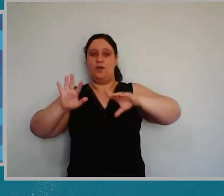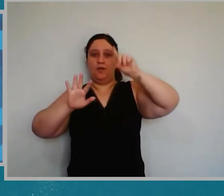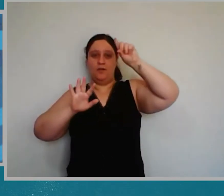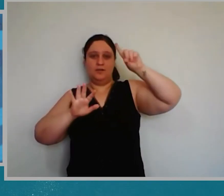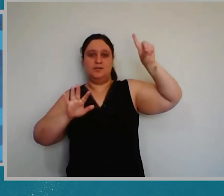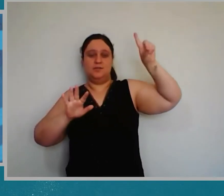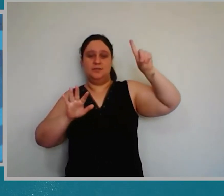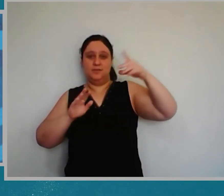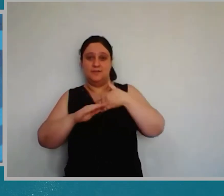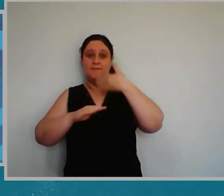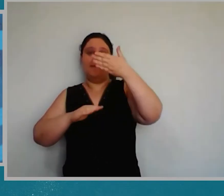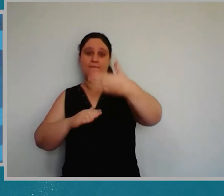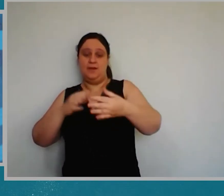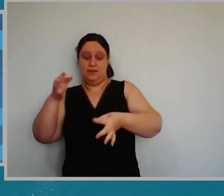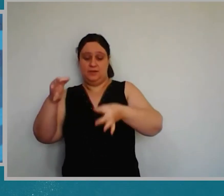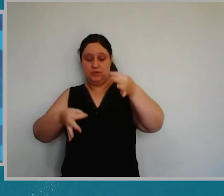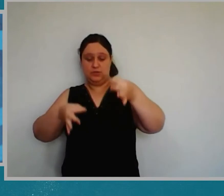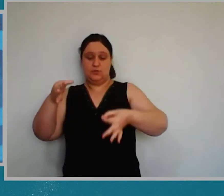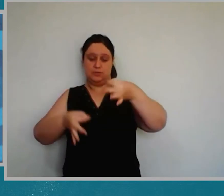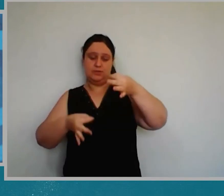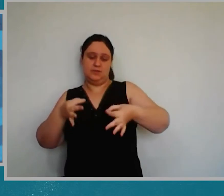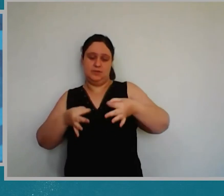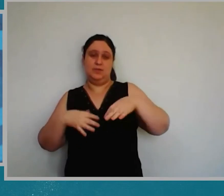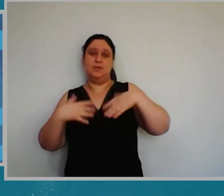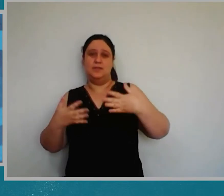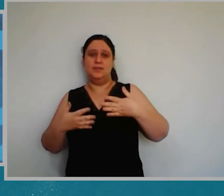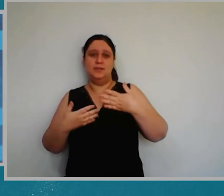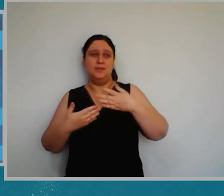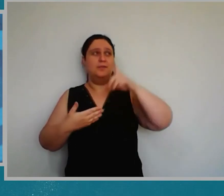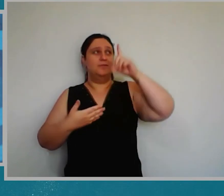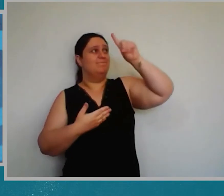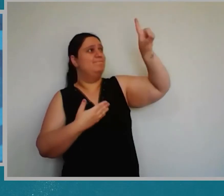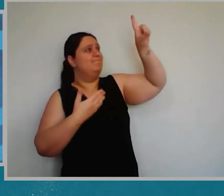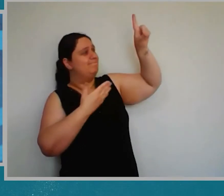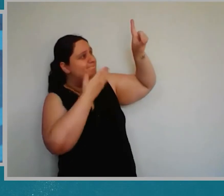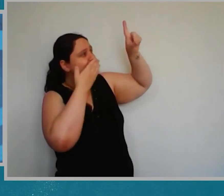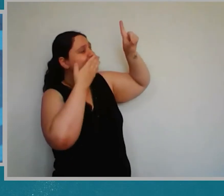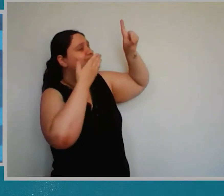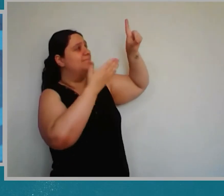Então clamarás, e o Senhor te responderás.